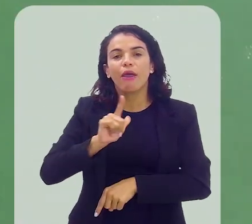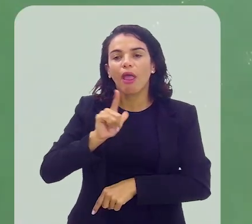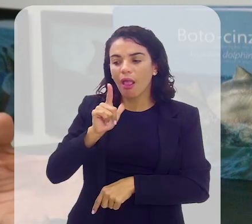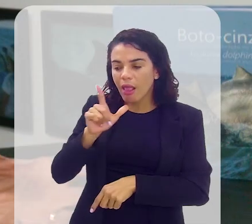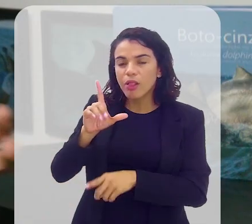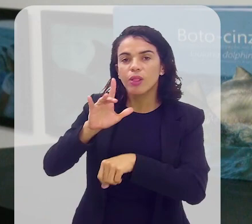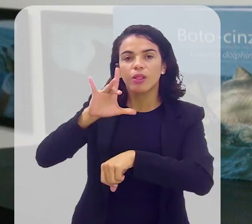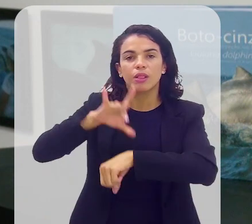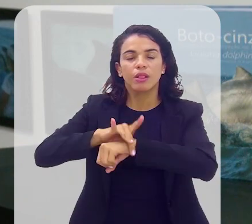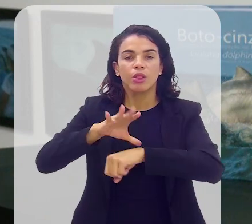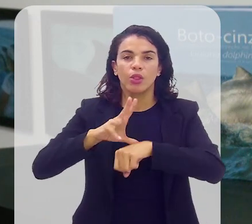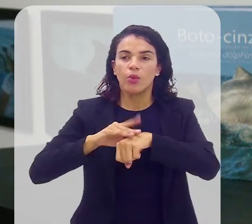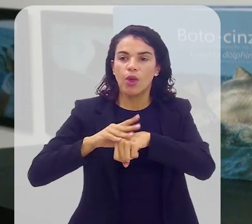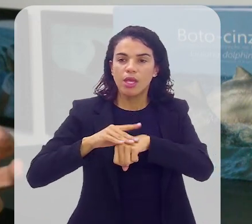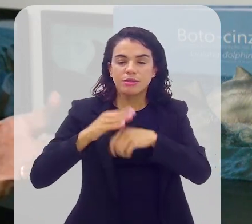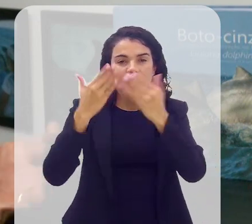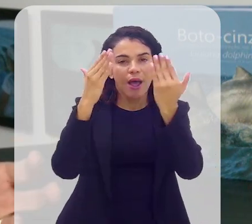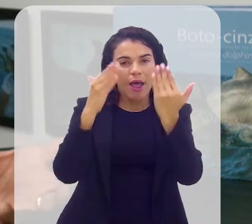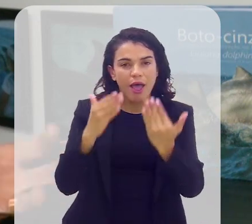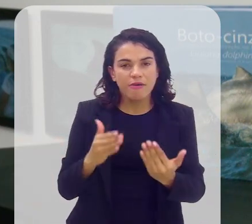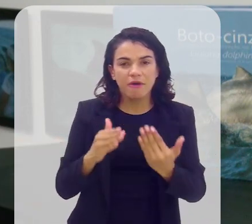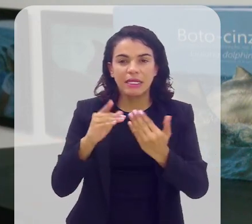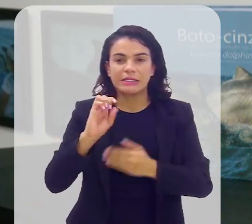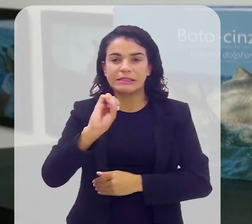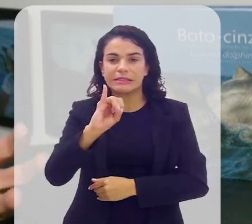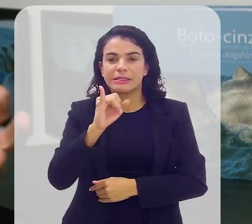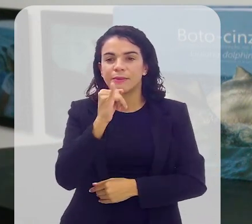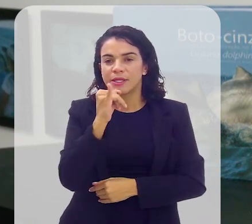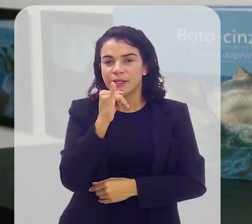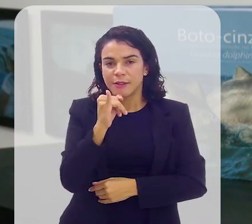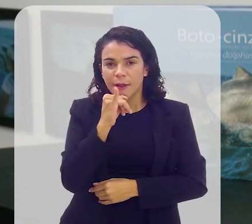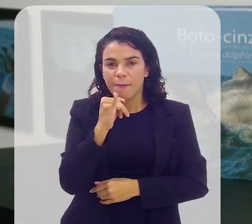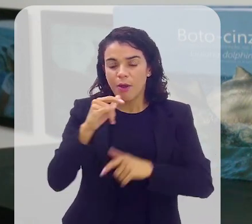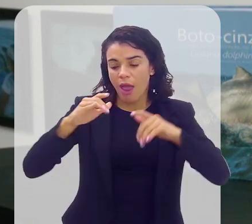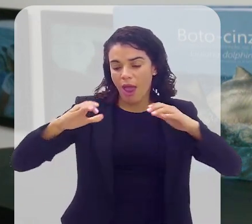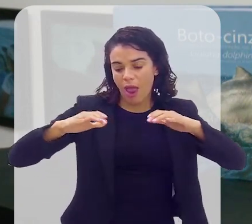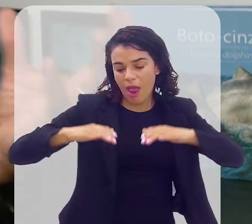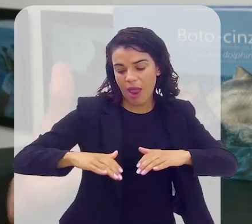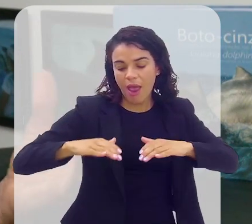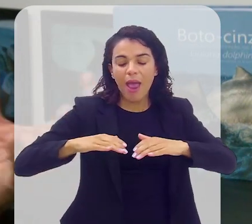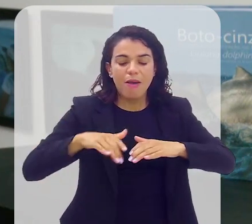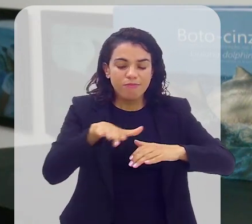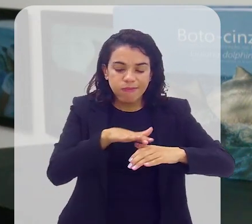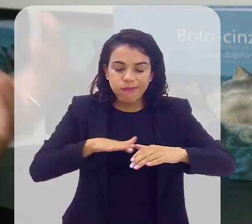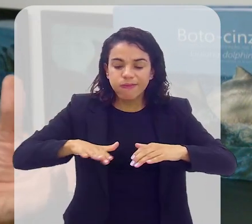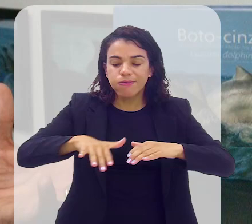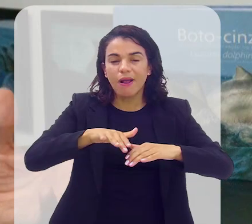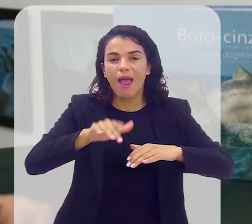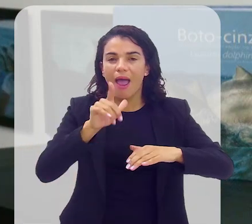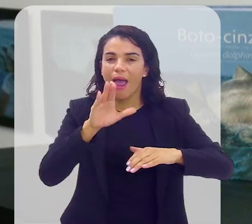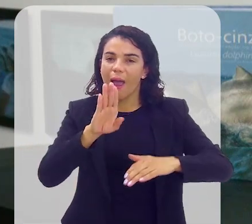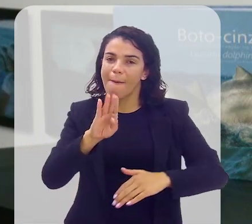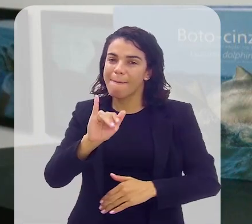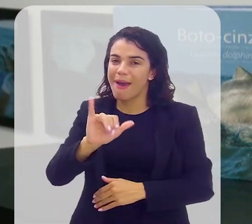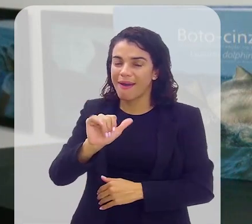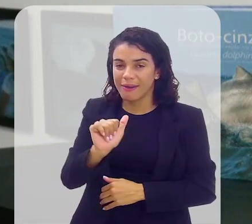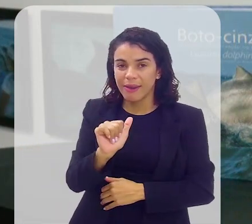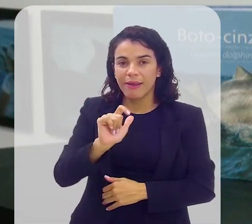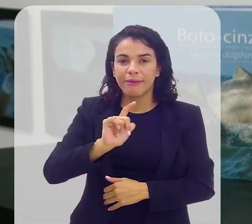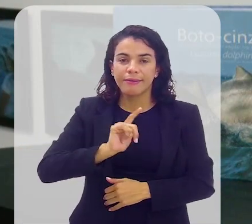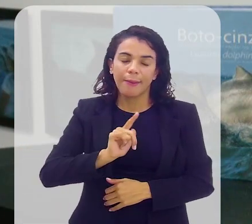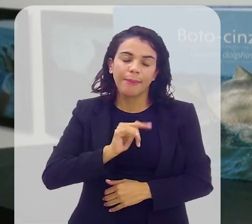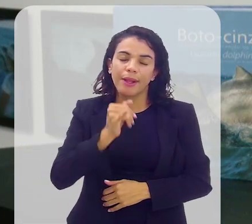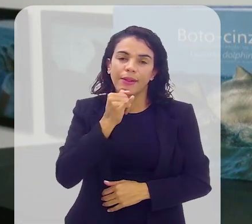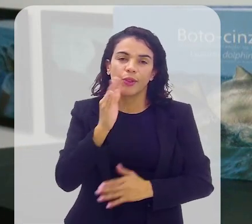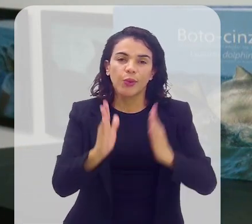eles dão essa questão de doenças, né? Avaliar se a Baía está, como é que ela está no estado geral. Por quê? Durante